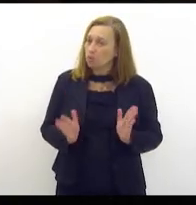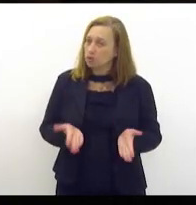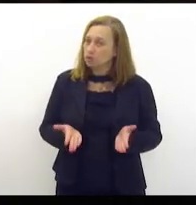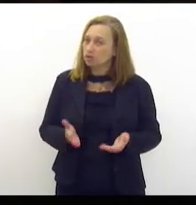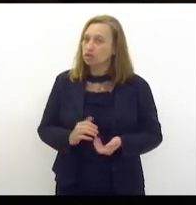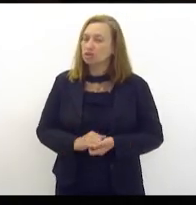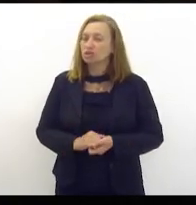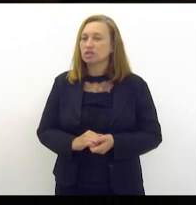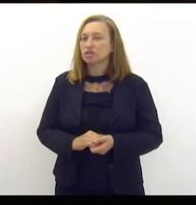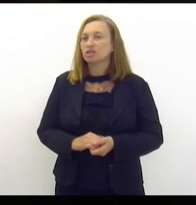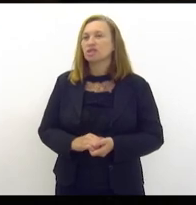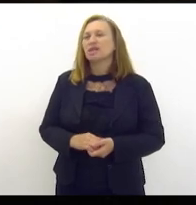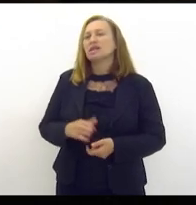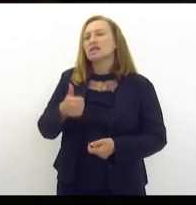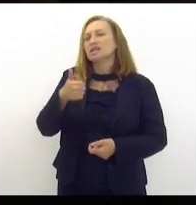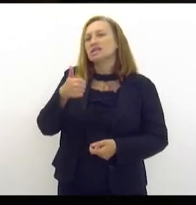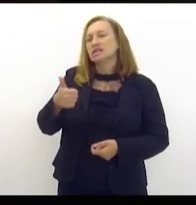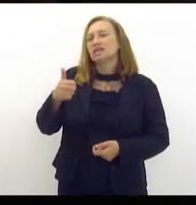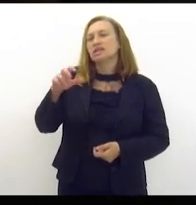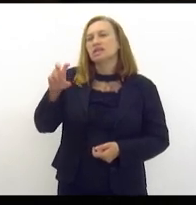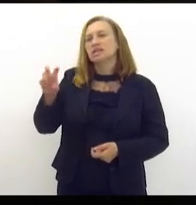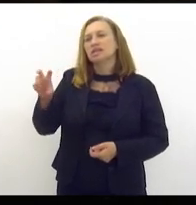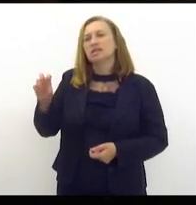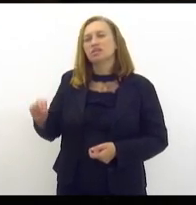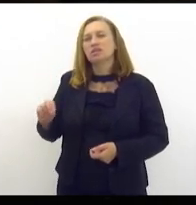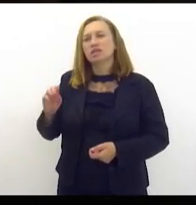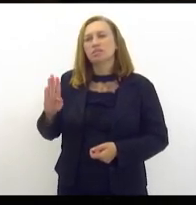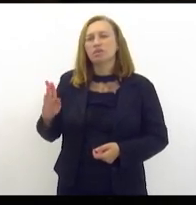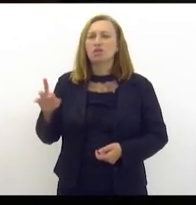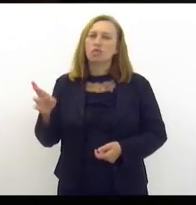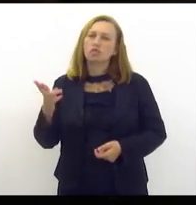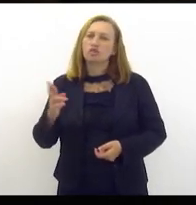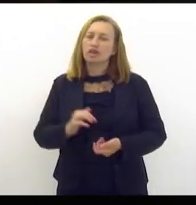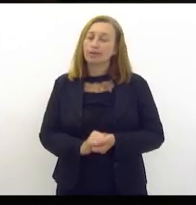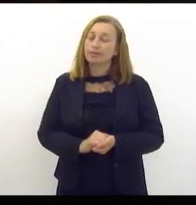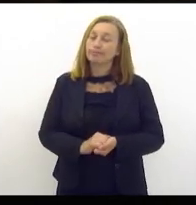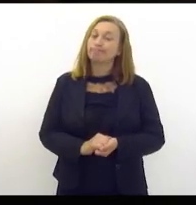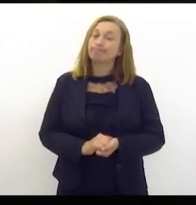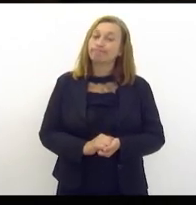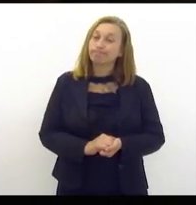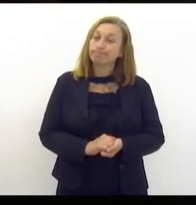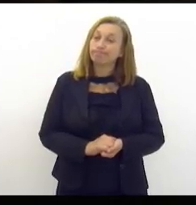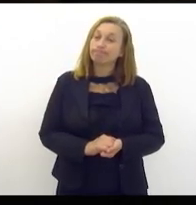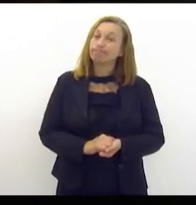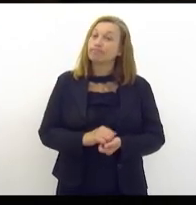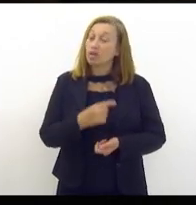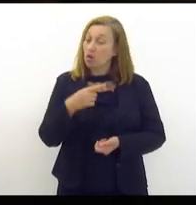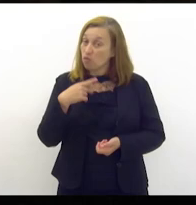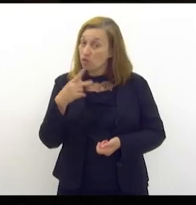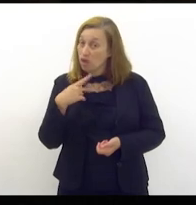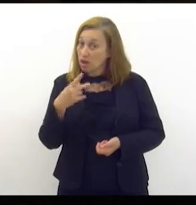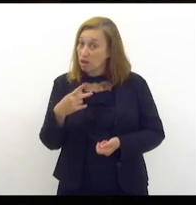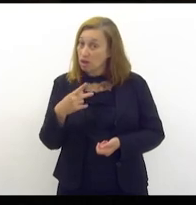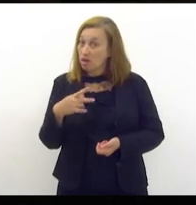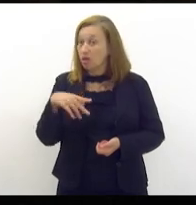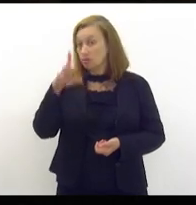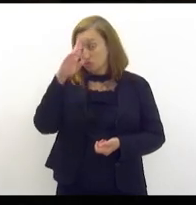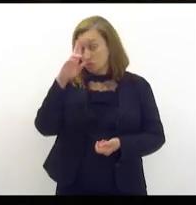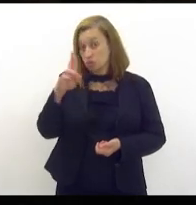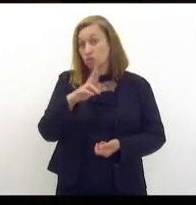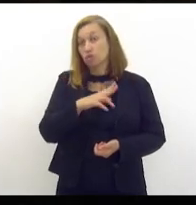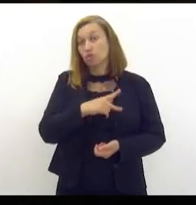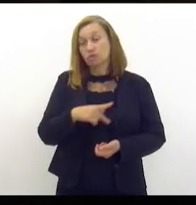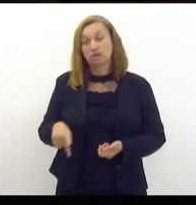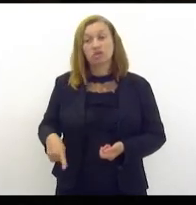na ordem de 150 bilhões de reais. Eu disse a Vossa Excelência que o